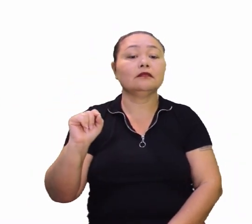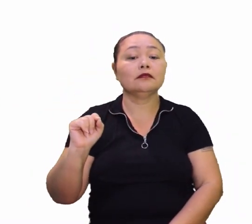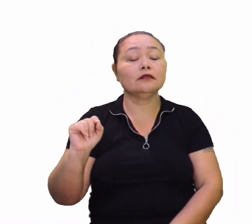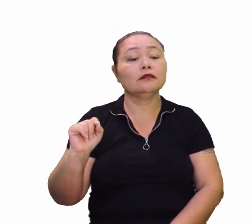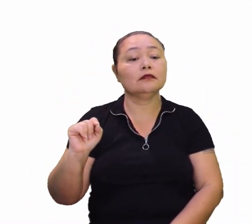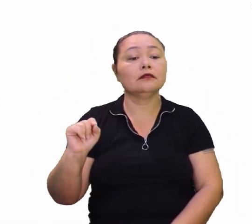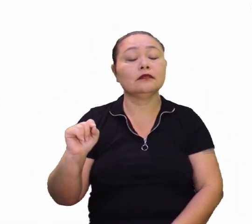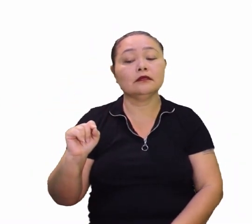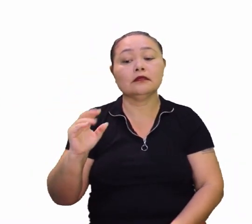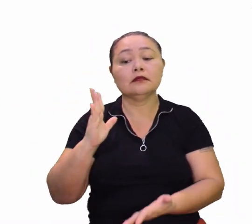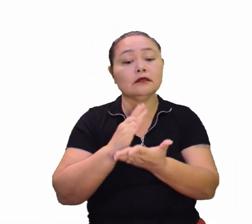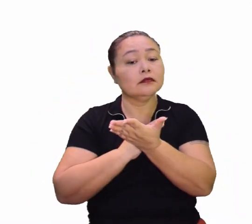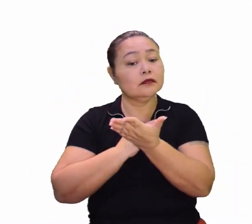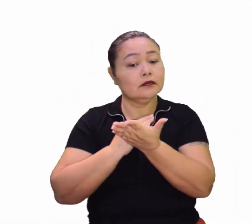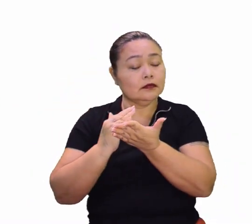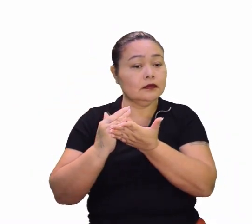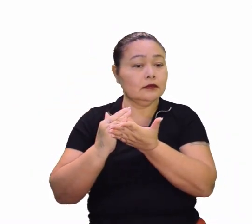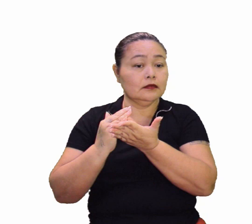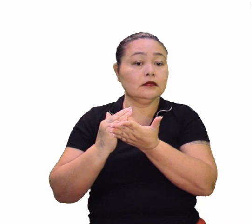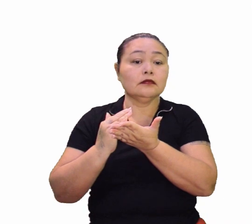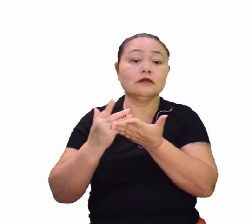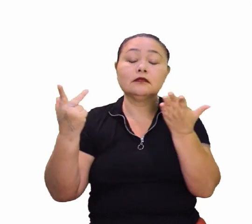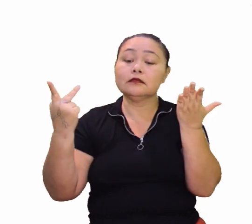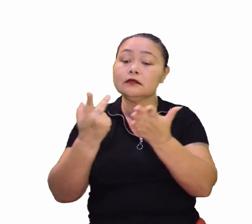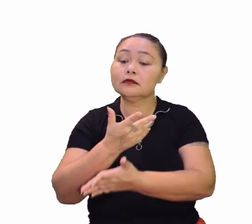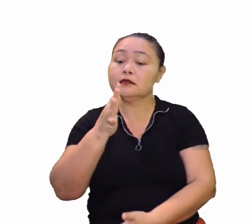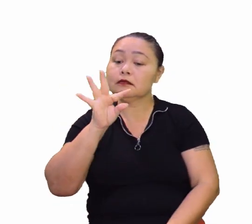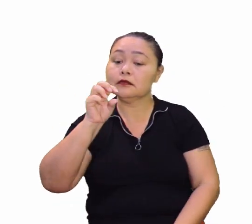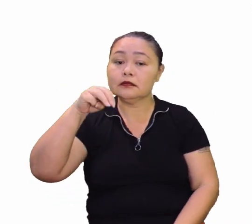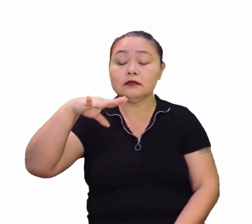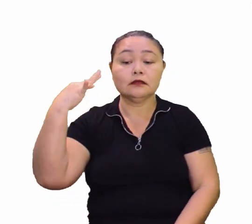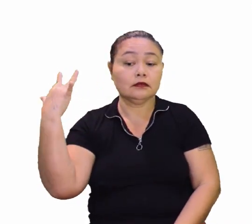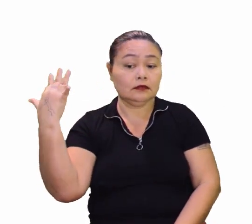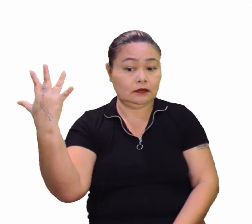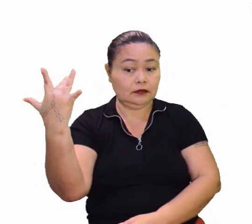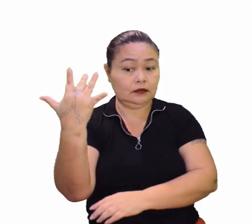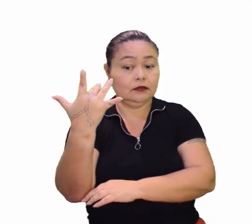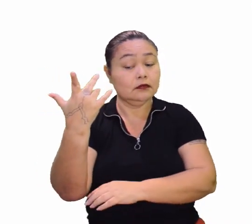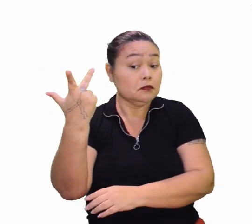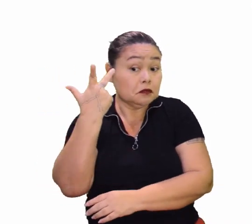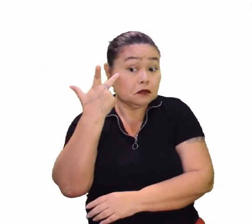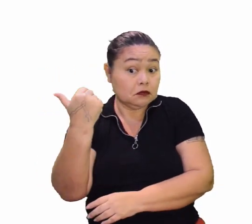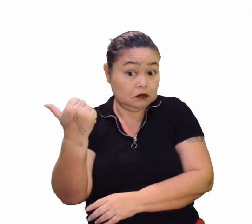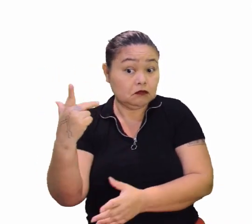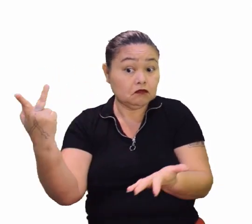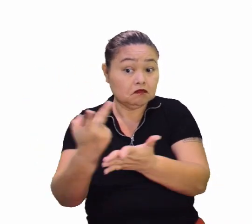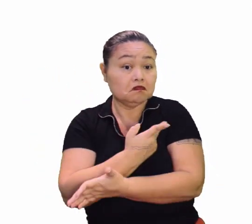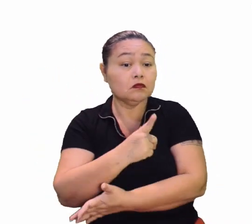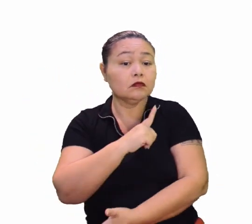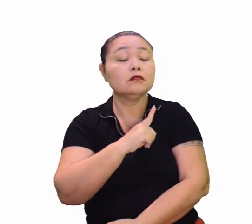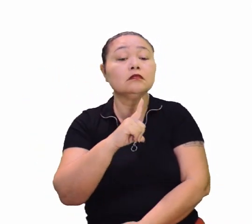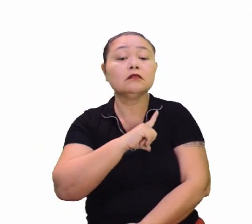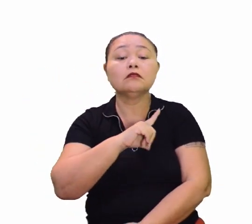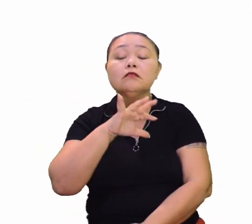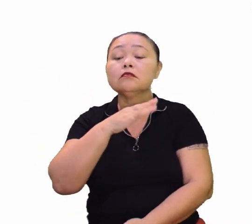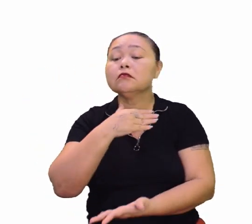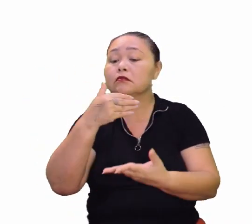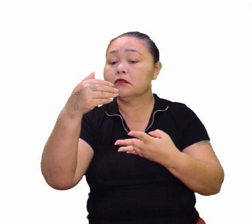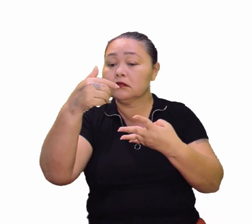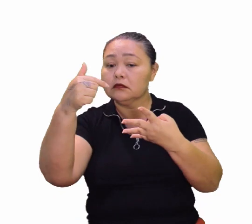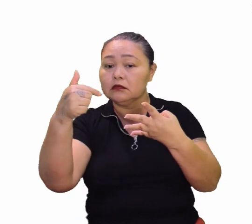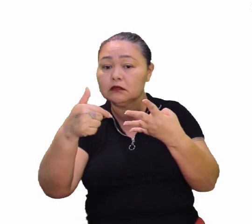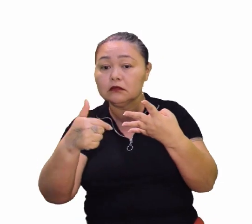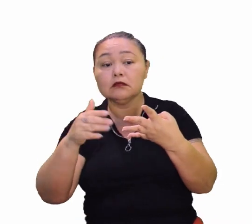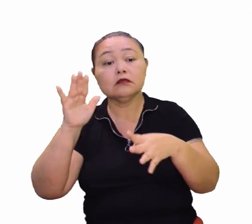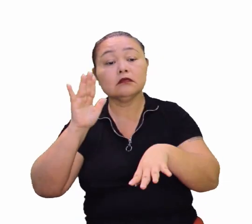térmica. Bem, para começar, é um fenômeno atmosférico natural. Exatamente. Isso acontece em qualquer